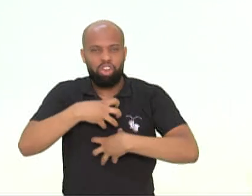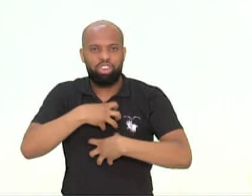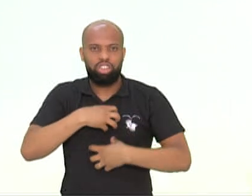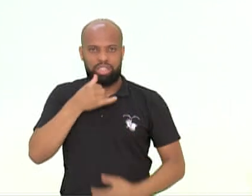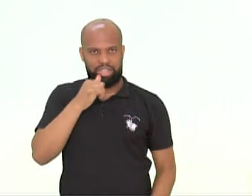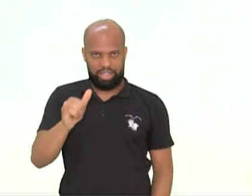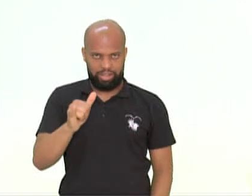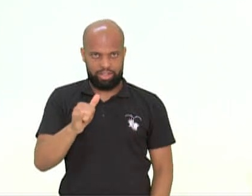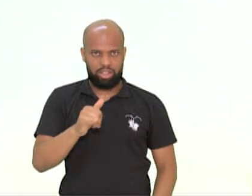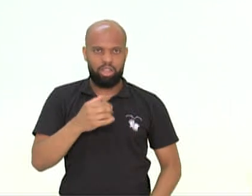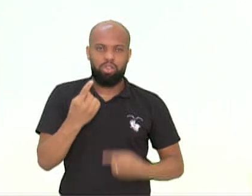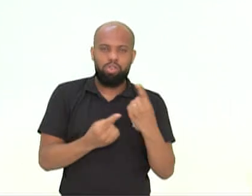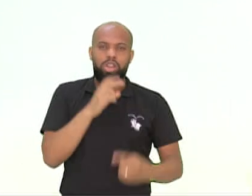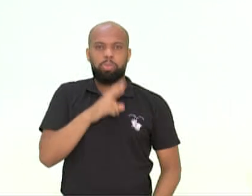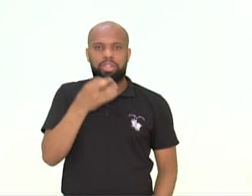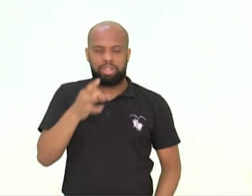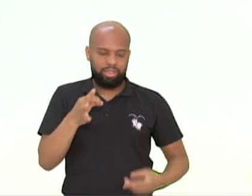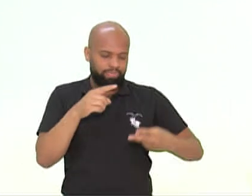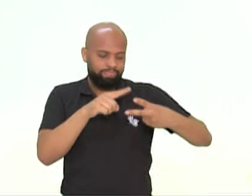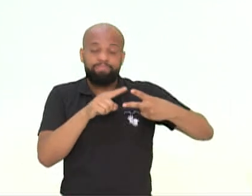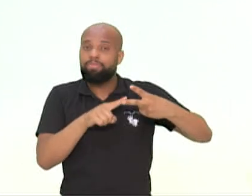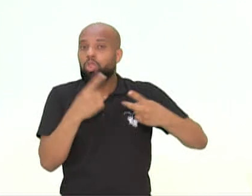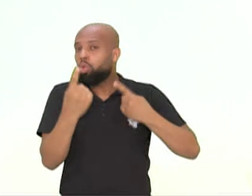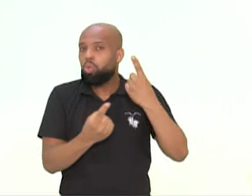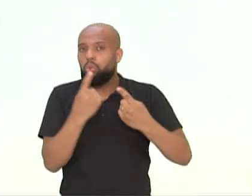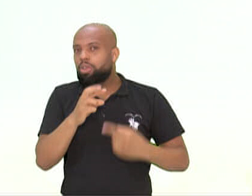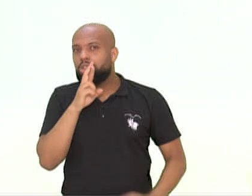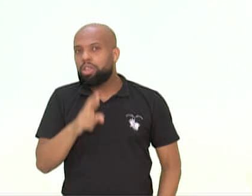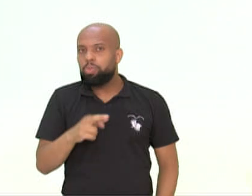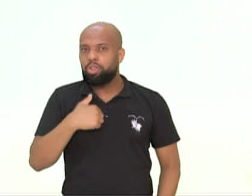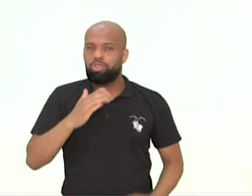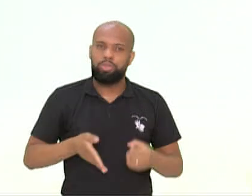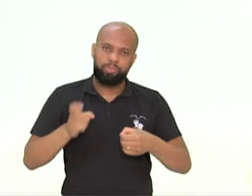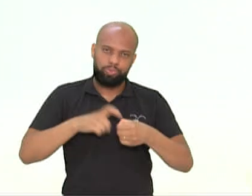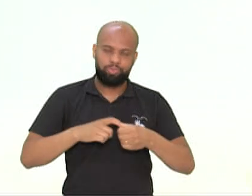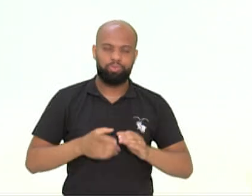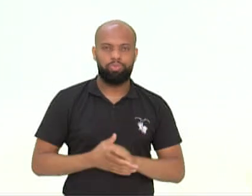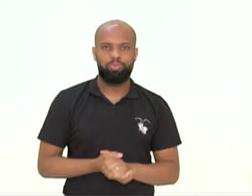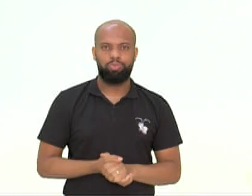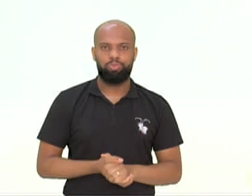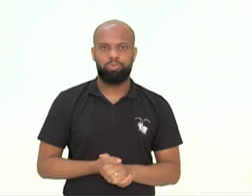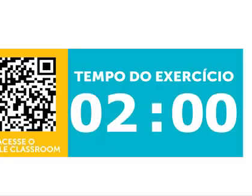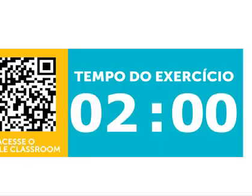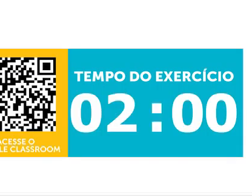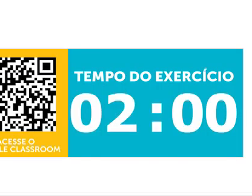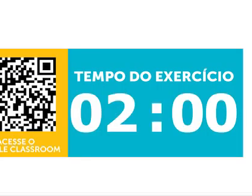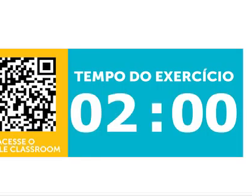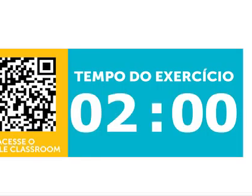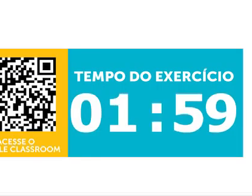elétrica. Qual é a alternativa correta? Vamos ver se vocês prestaram atenção no tio aqui. Tempo para vocês.